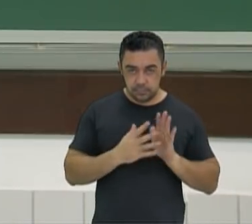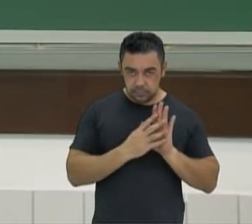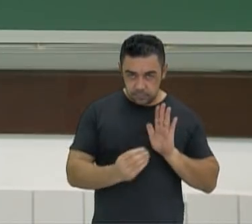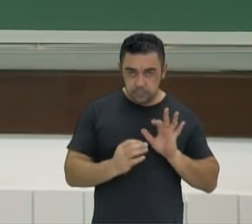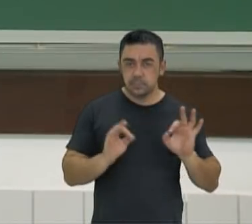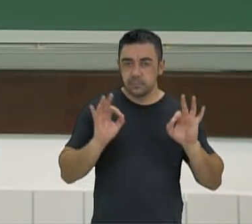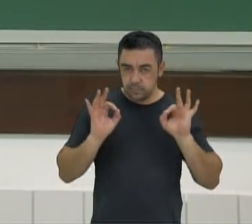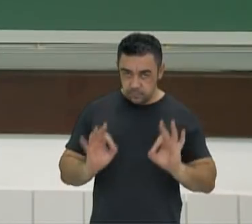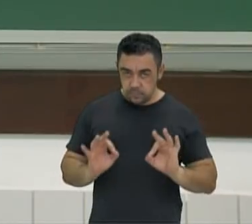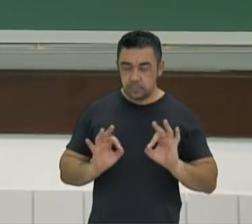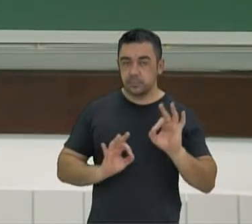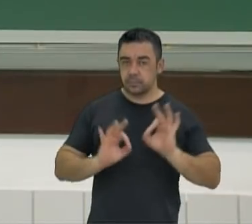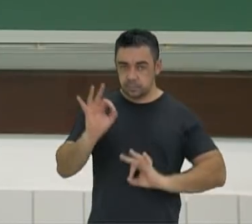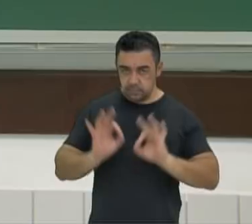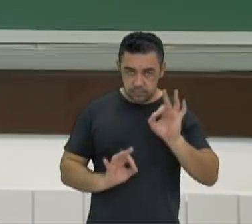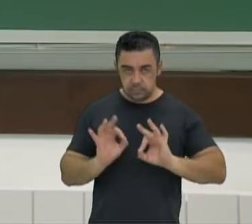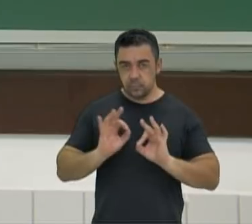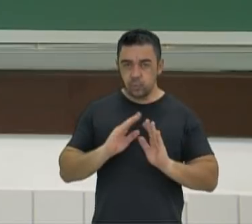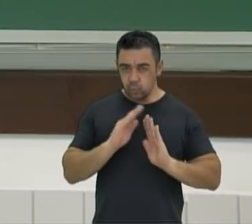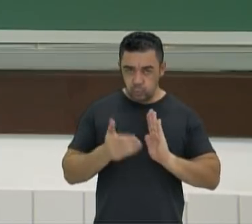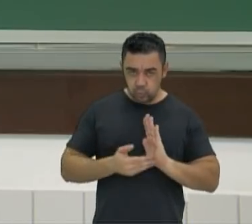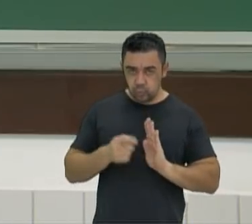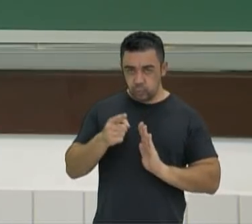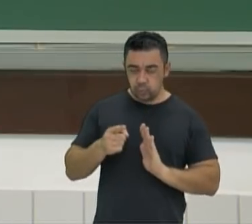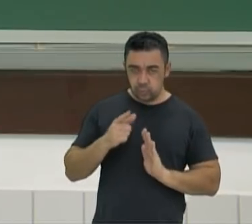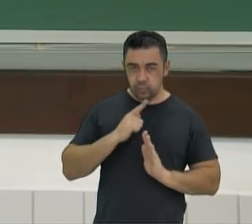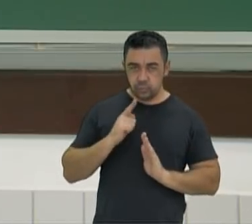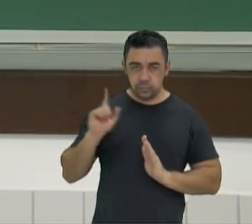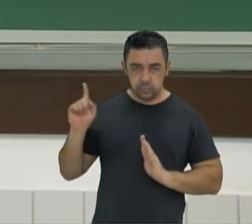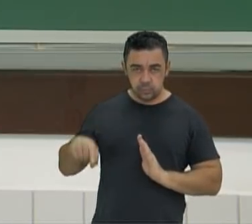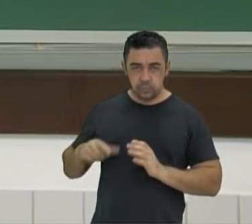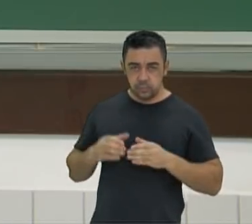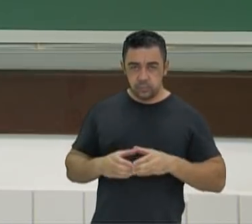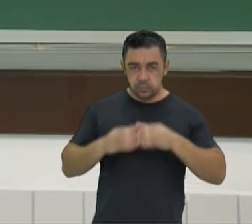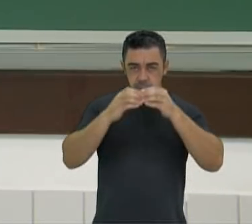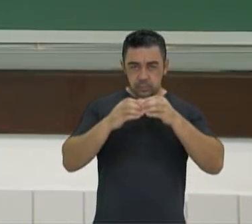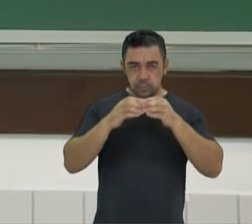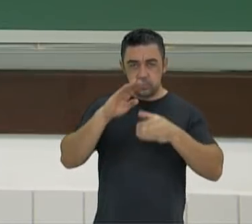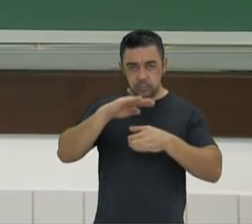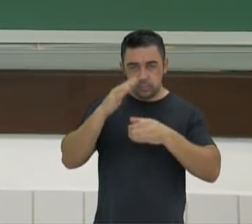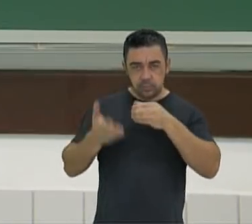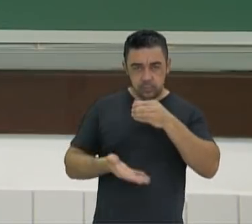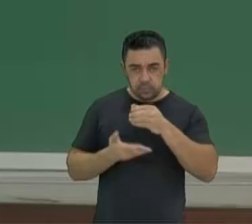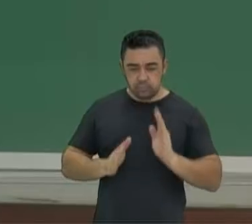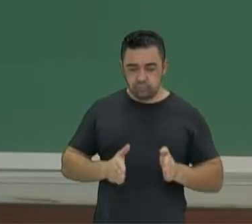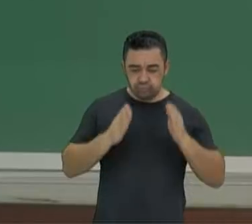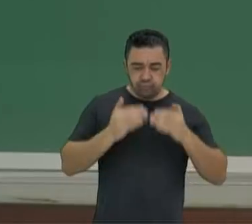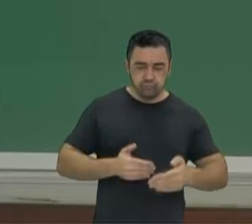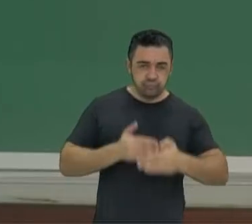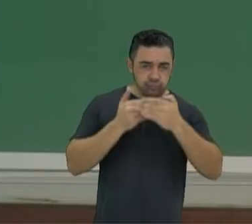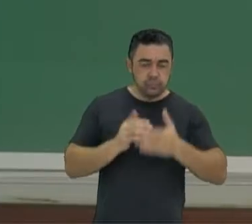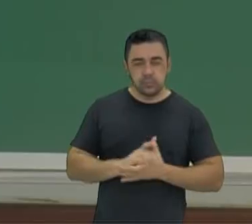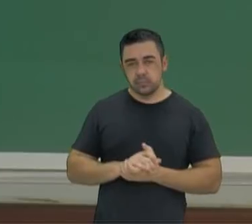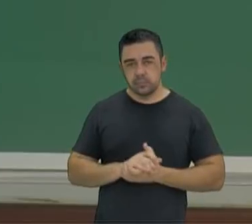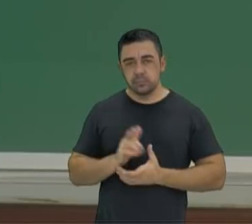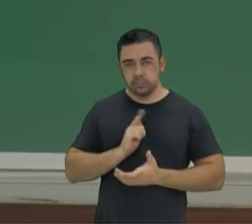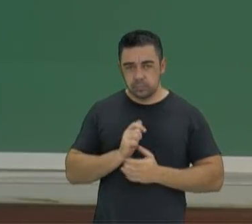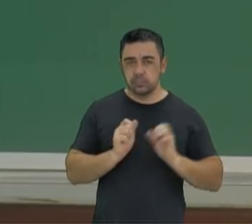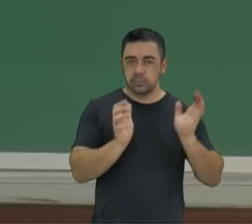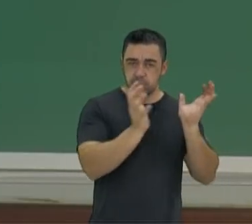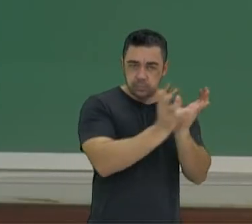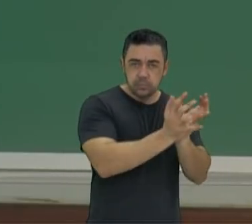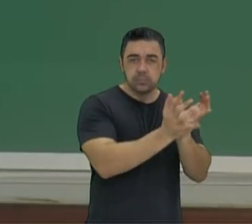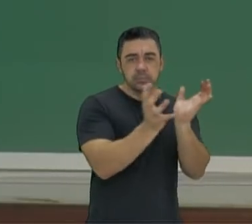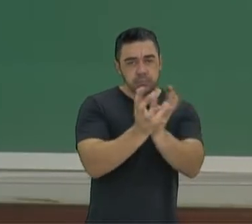copiado, tudo organizado, todos os elementos do prisma, vamos olhar aqui mais um pouquinho. Então, existem classificações